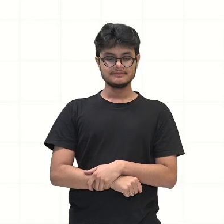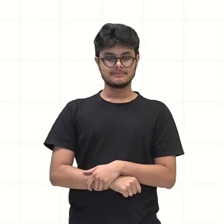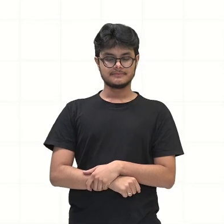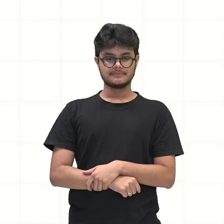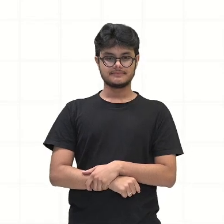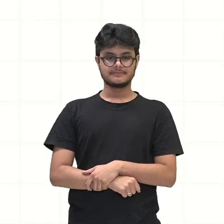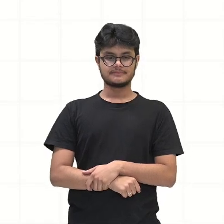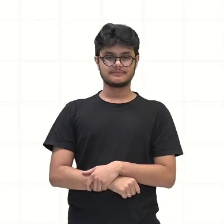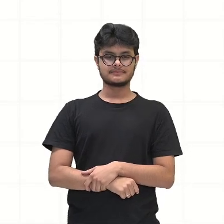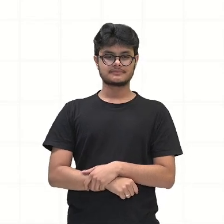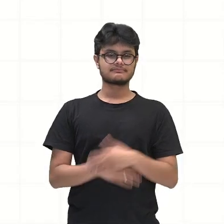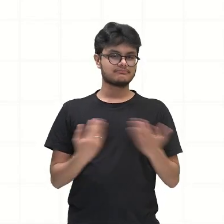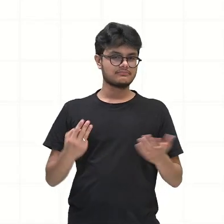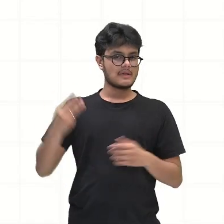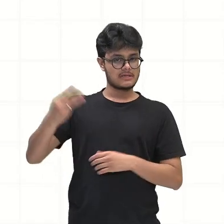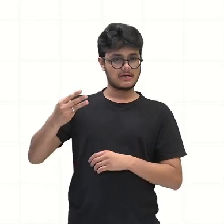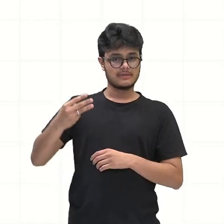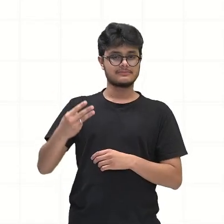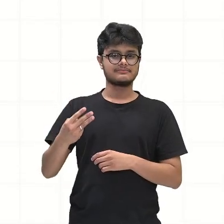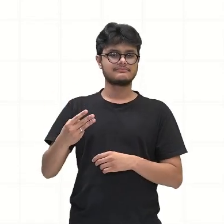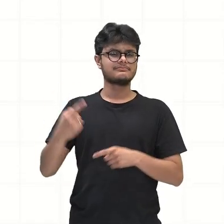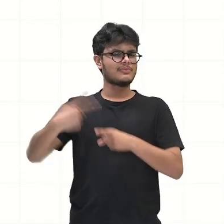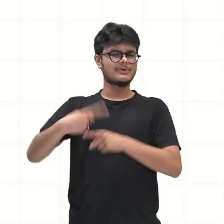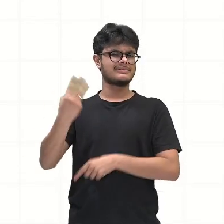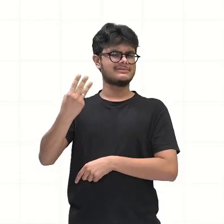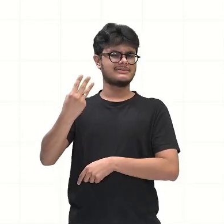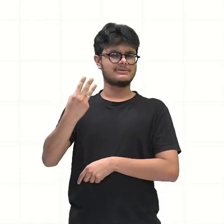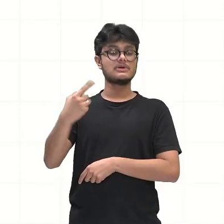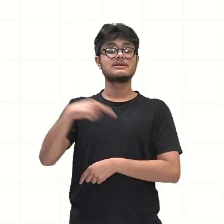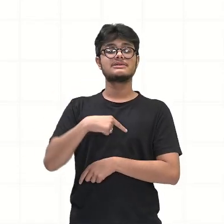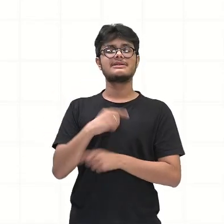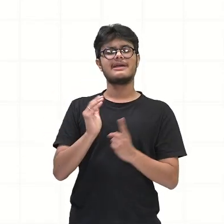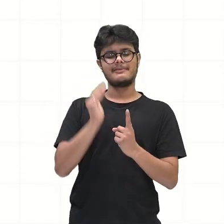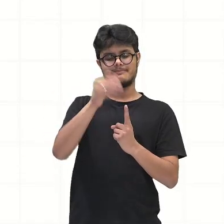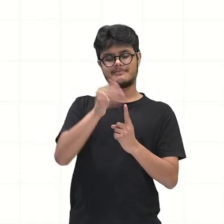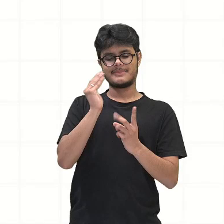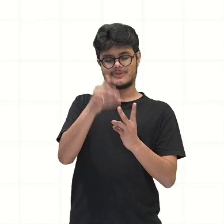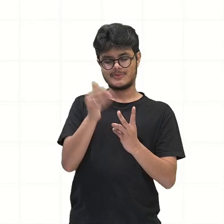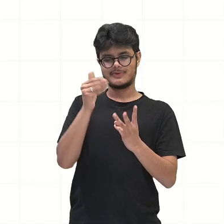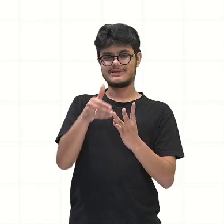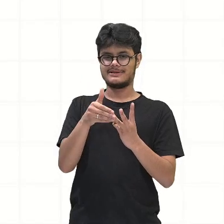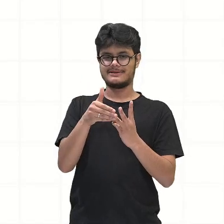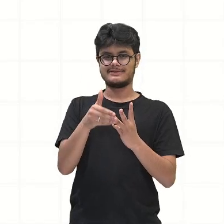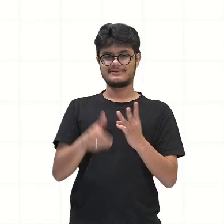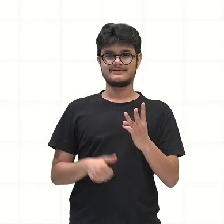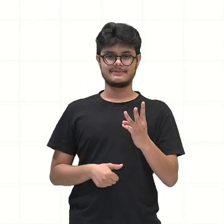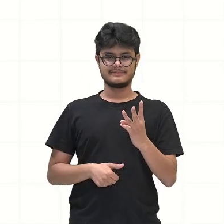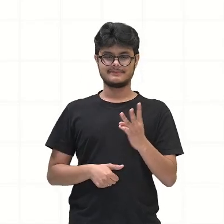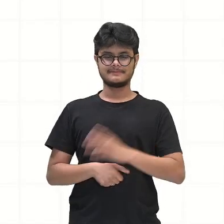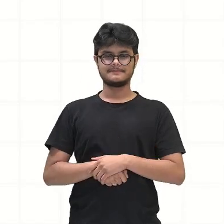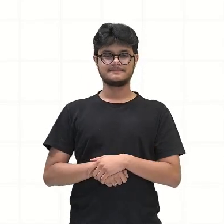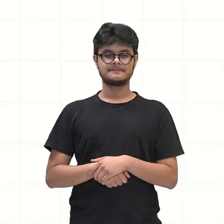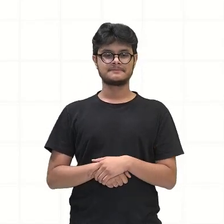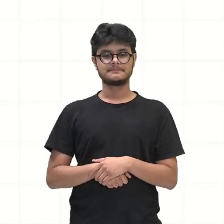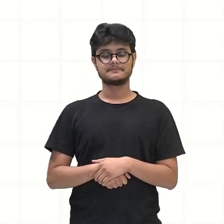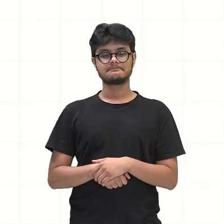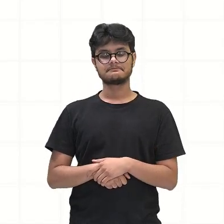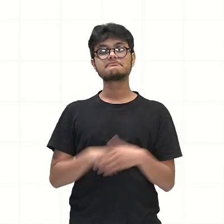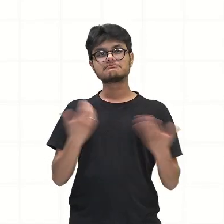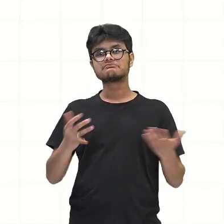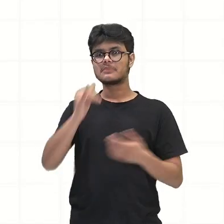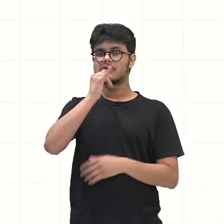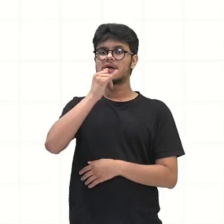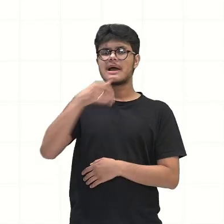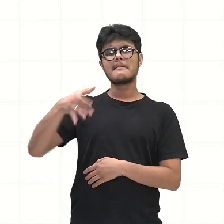a 3. Porque eu tenho vitória, empate ou derrota. No caso da moeda, que